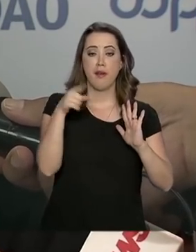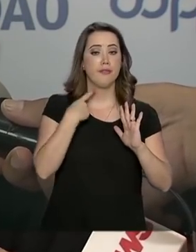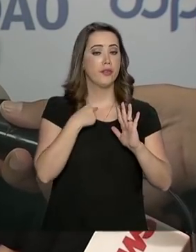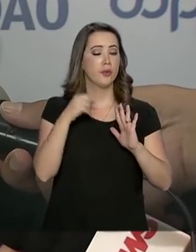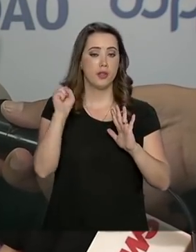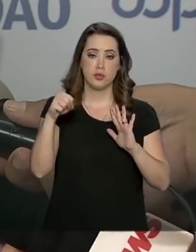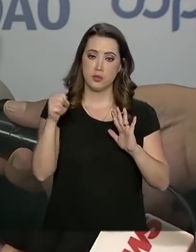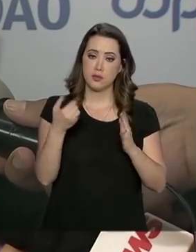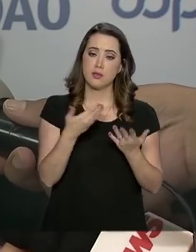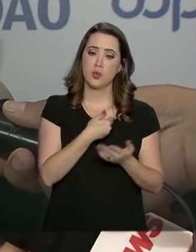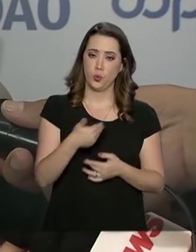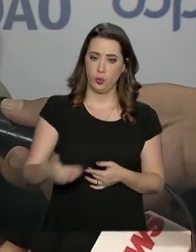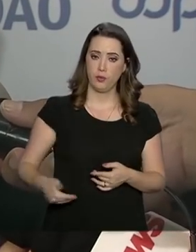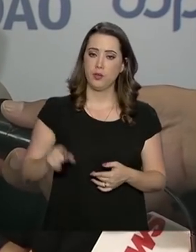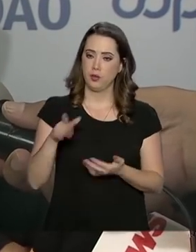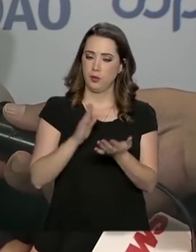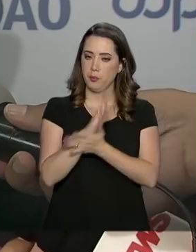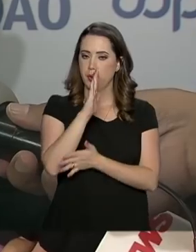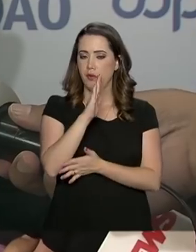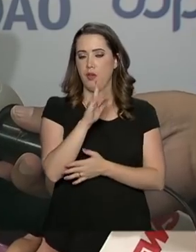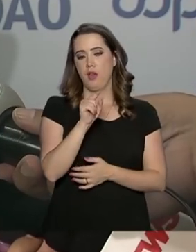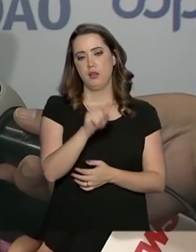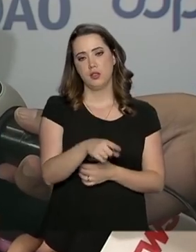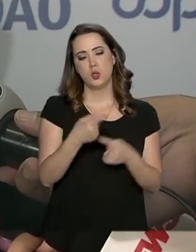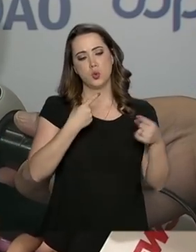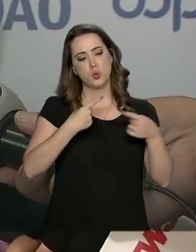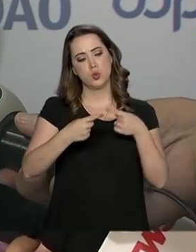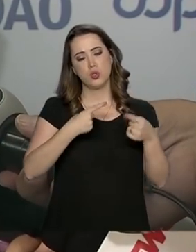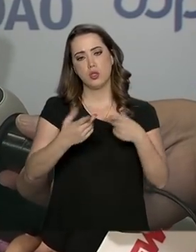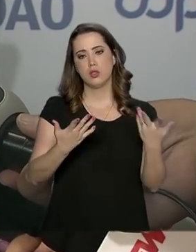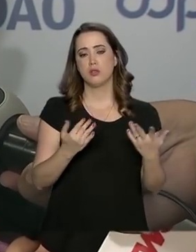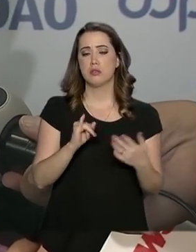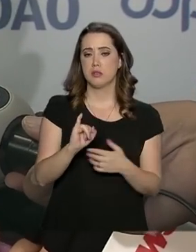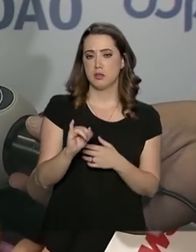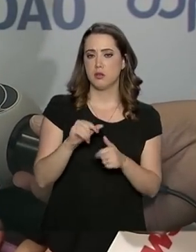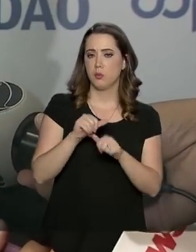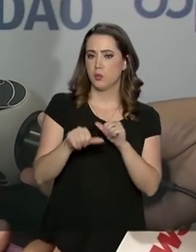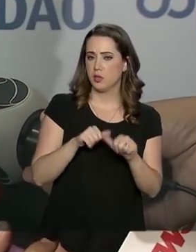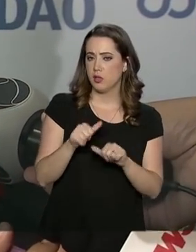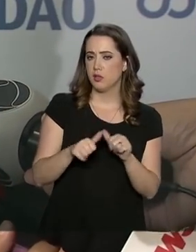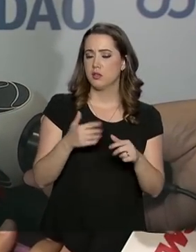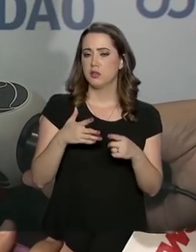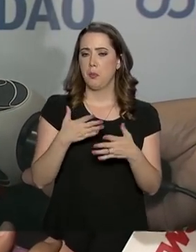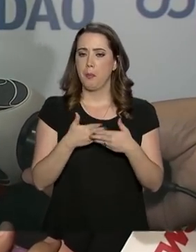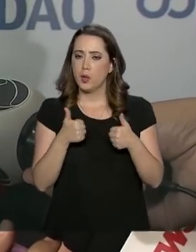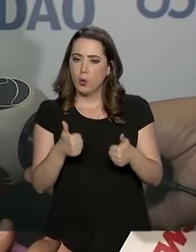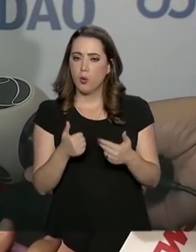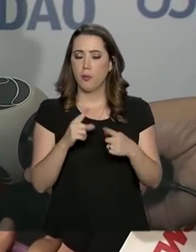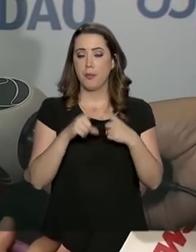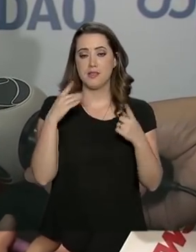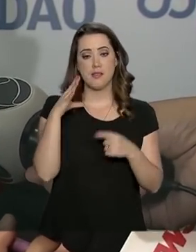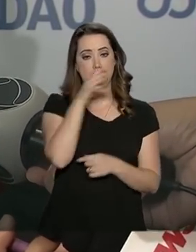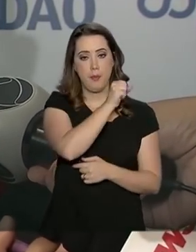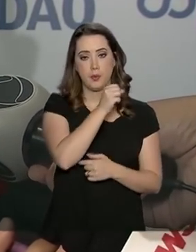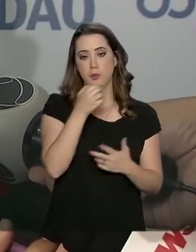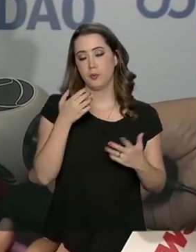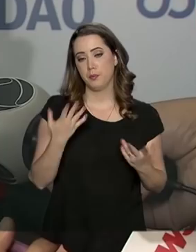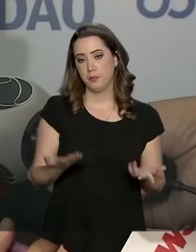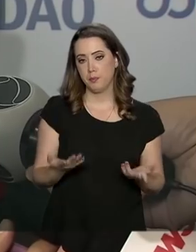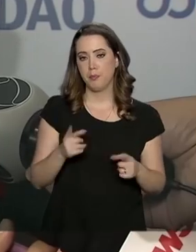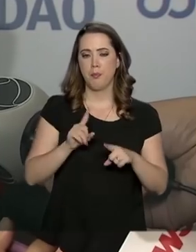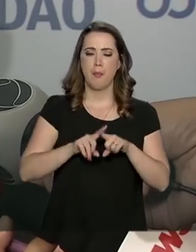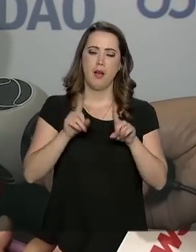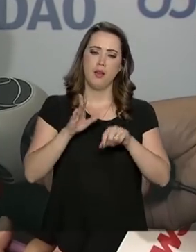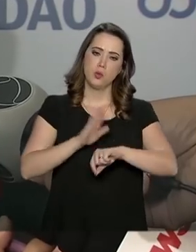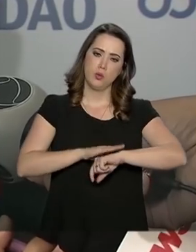evidentemente do governo é que seja aprovado e discutido eventualmente alterado e aprimorado o mais rápido possível agora o